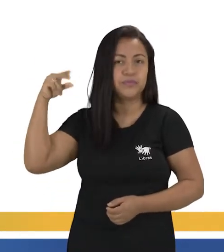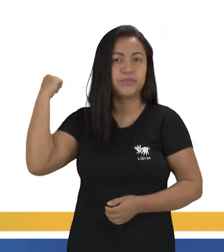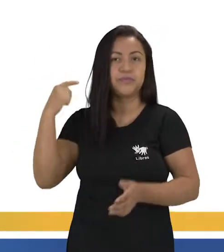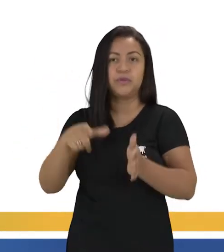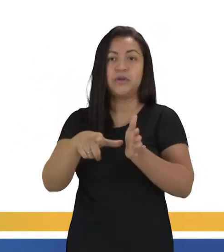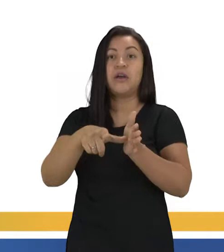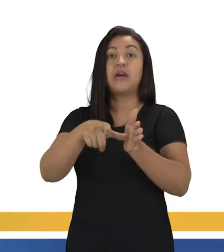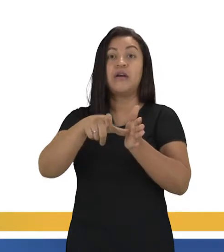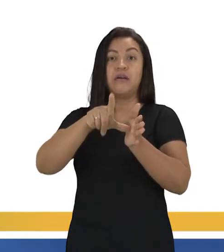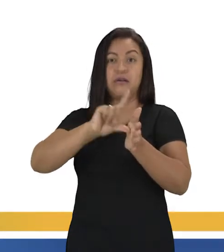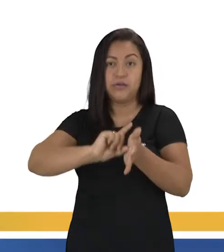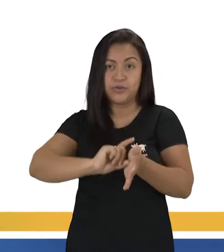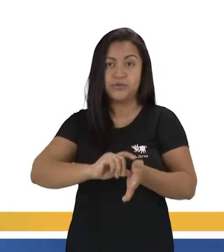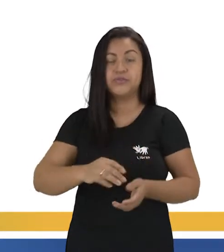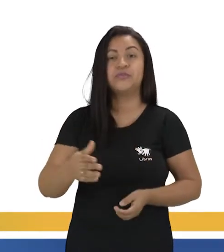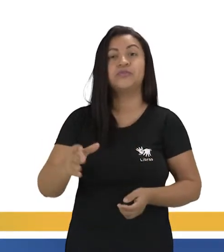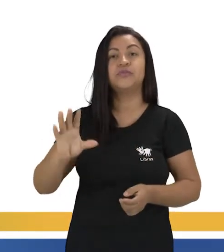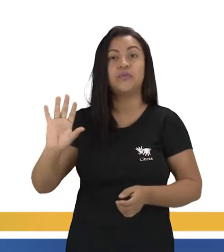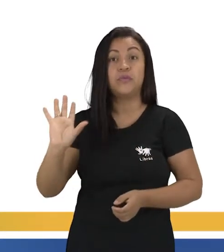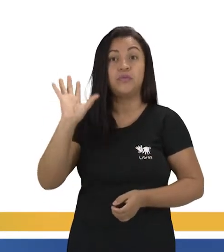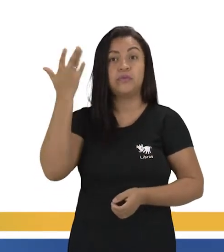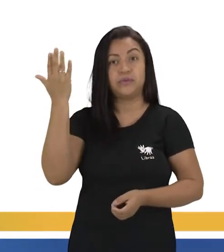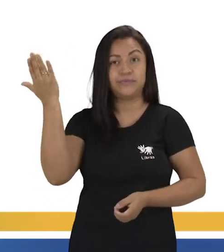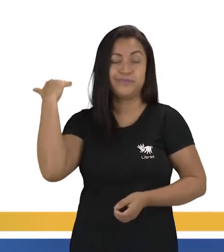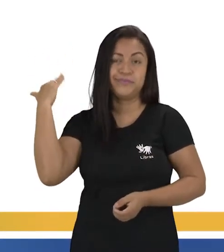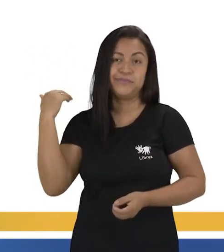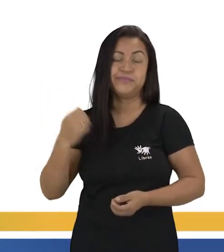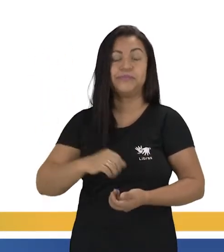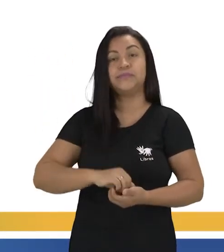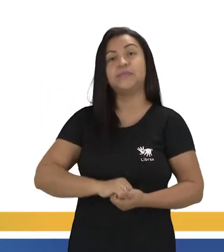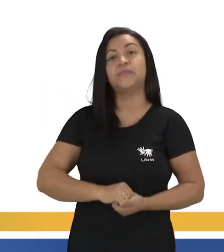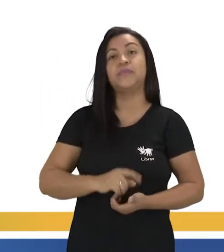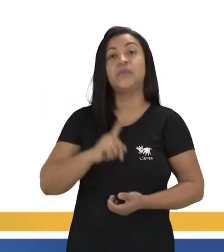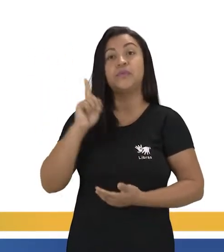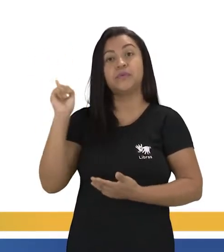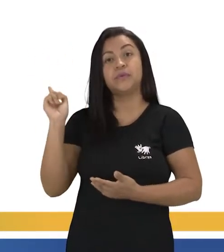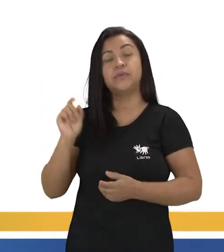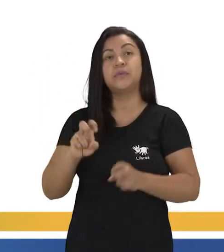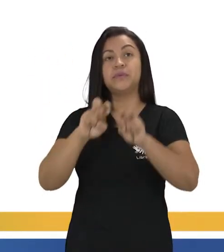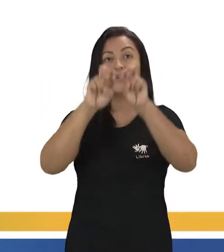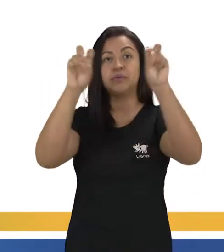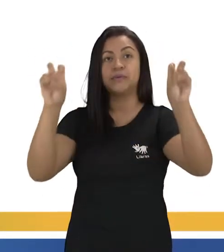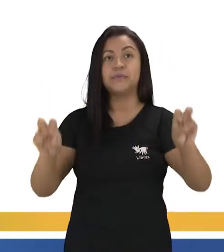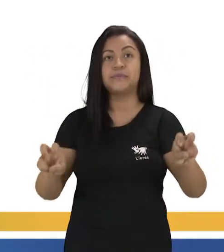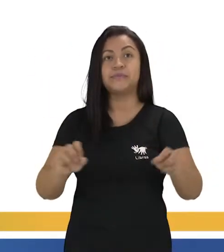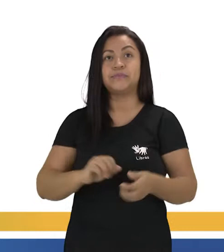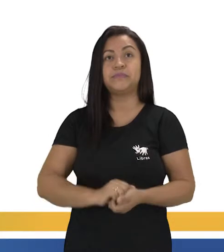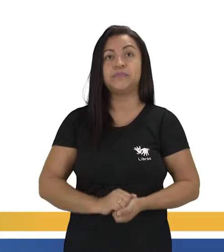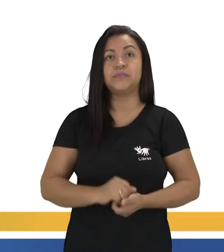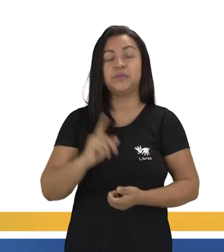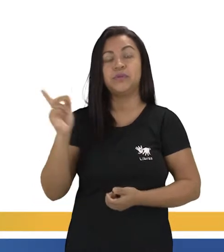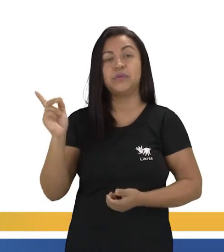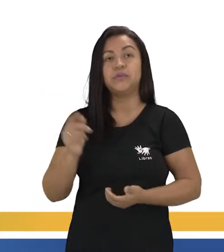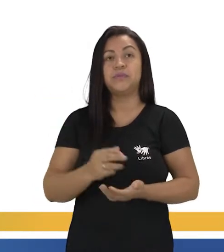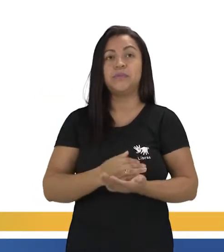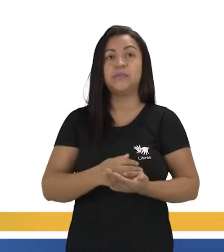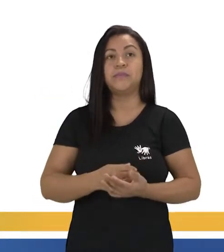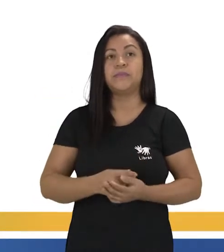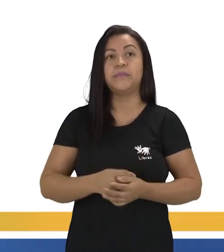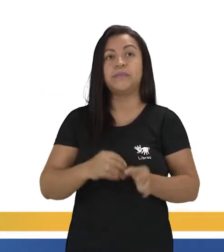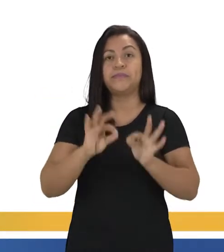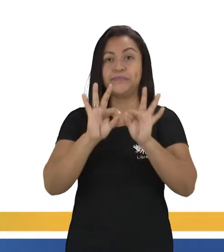passado antes de outra ação no passado. Como vocês podem ver na tela, nós temos um pequeno desenho, uma linha